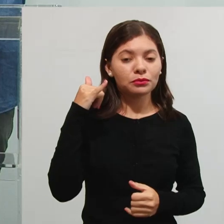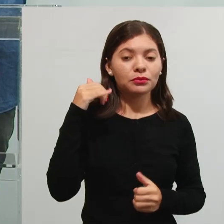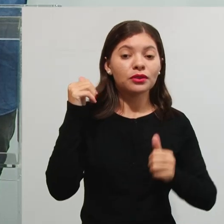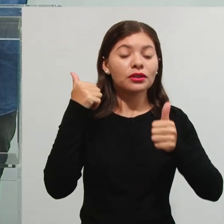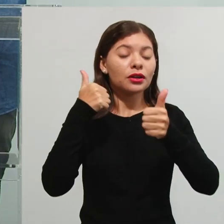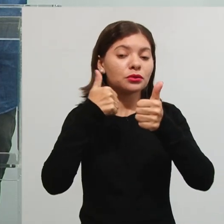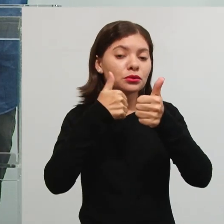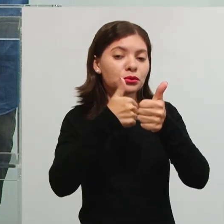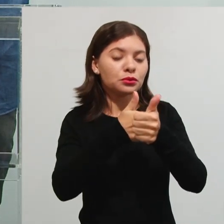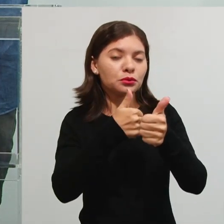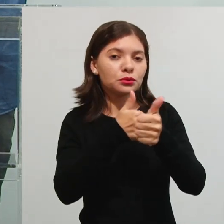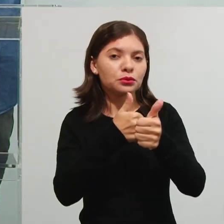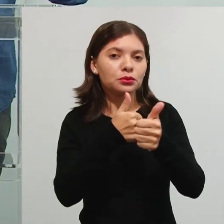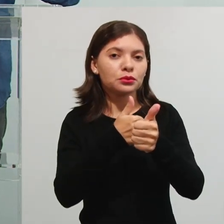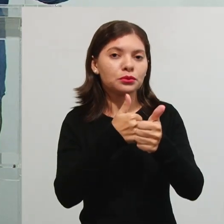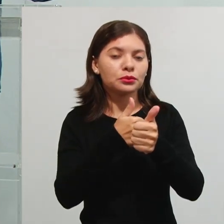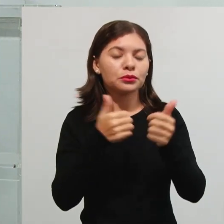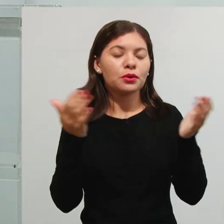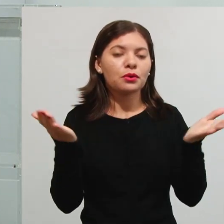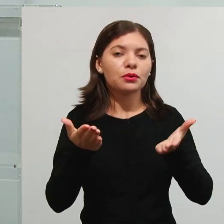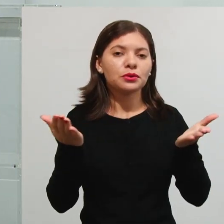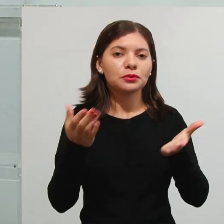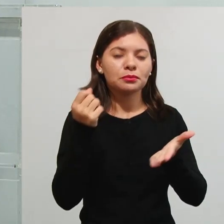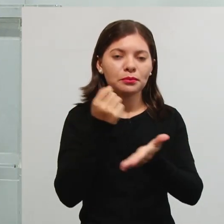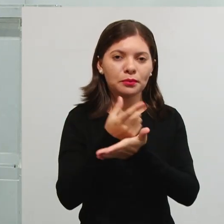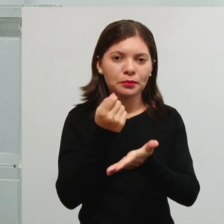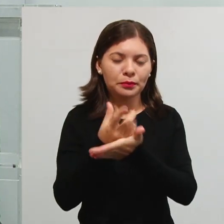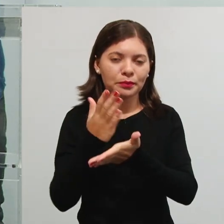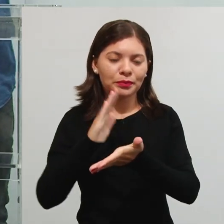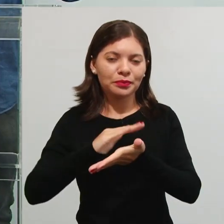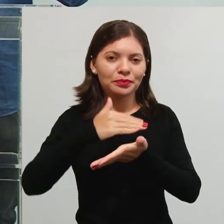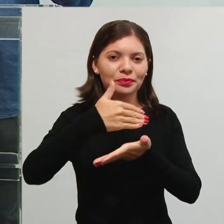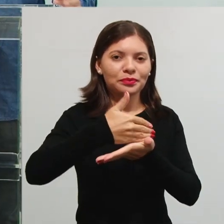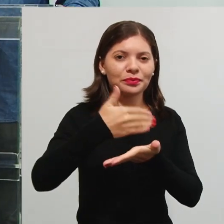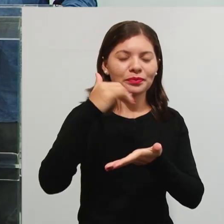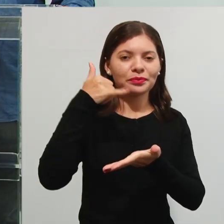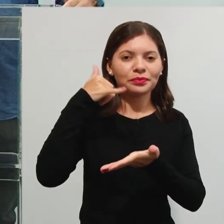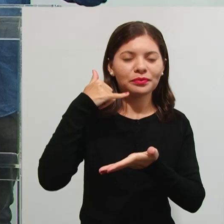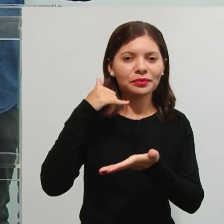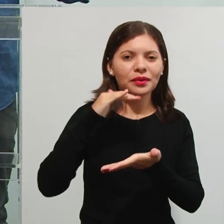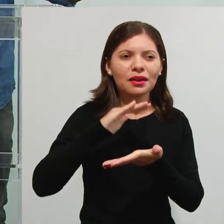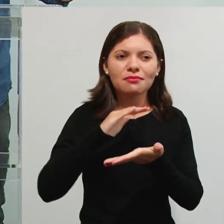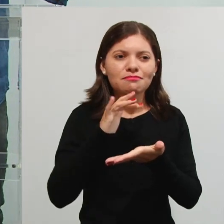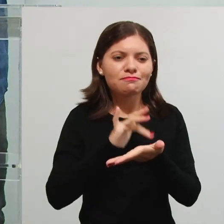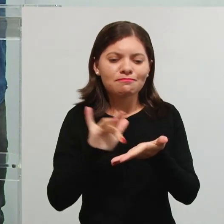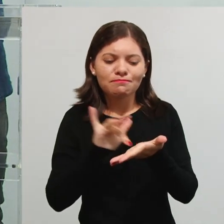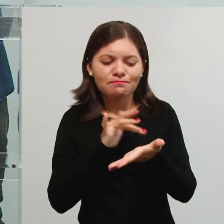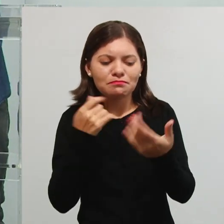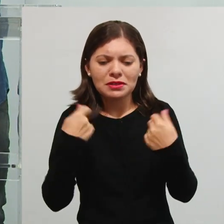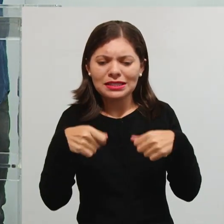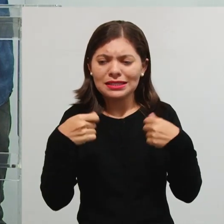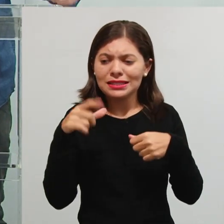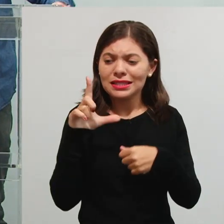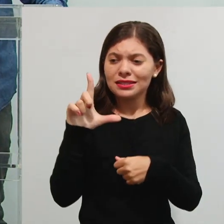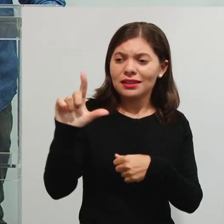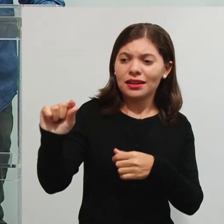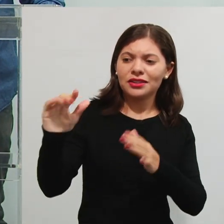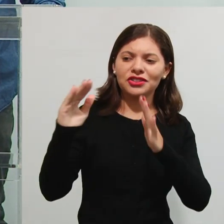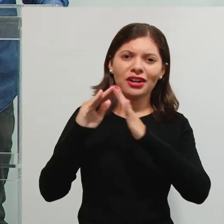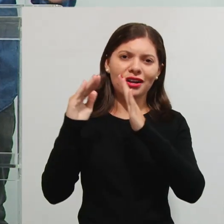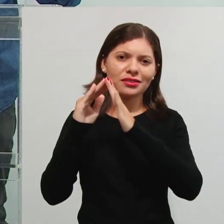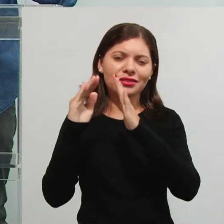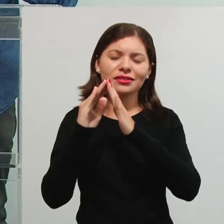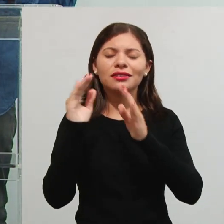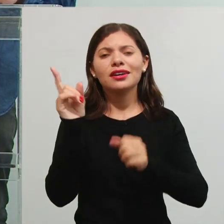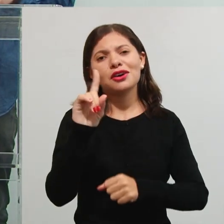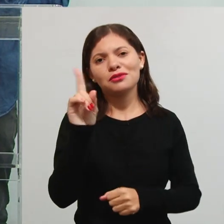mercados. Hoje, para a gente comprar um equipamento, um computador, um smartphone, um tablet, a gente não quer sair de casa e ir numa loja ver o preço,